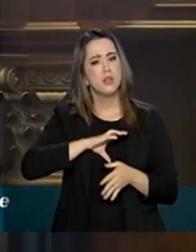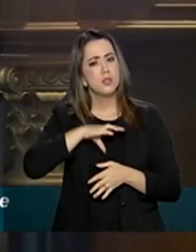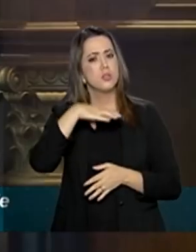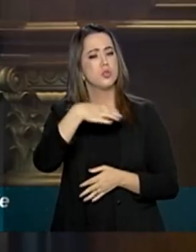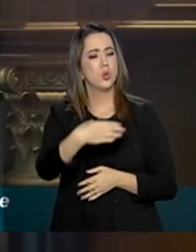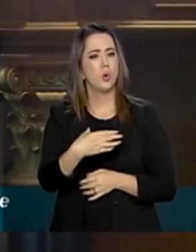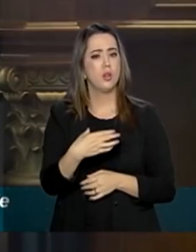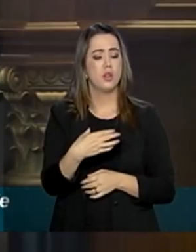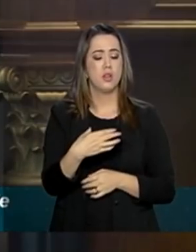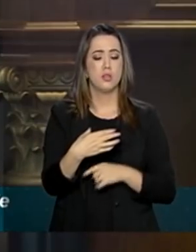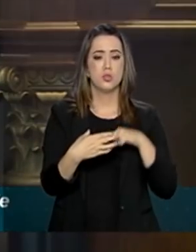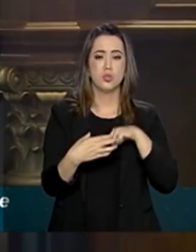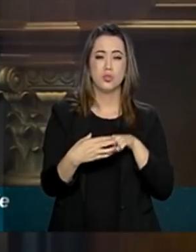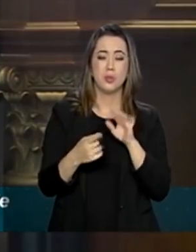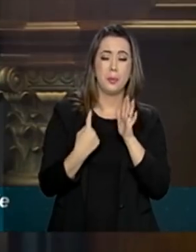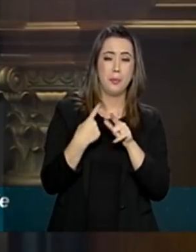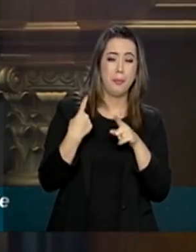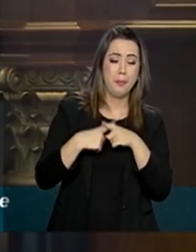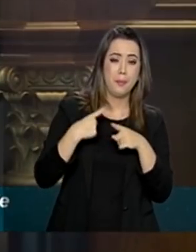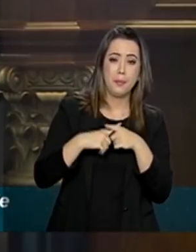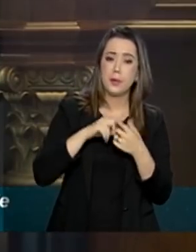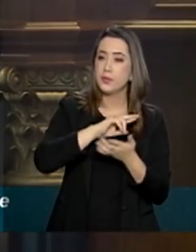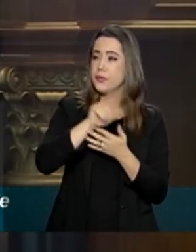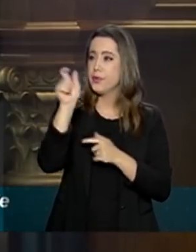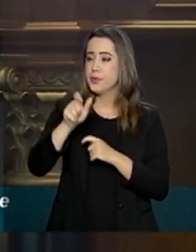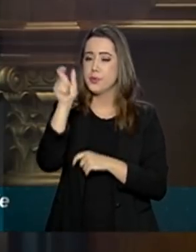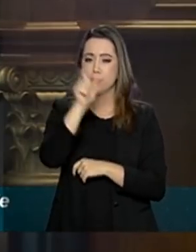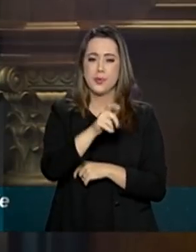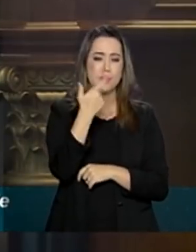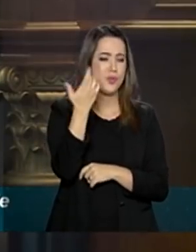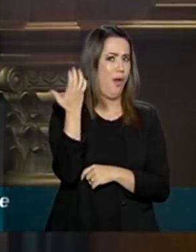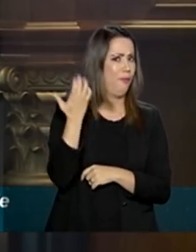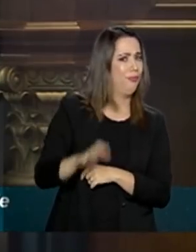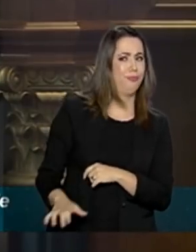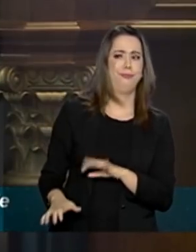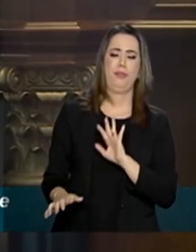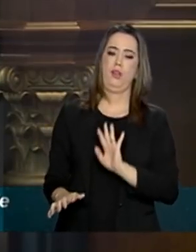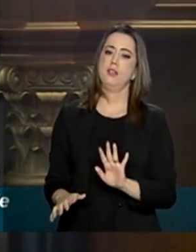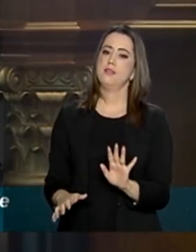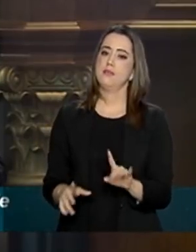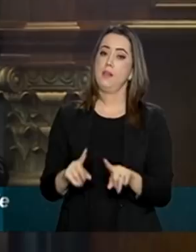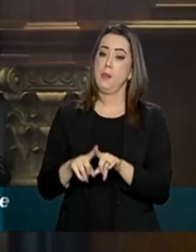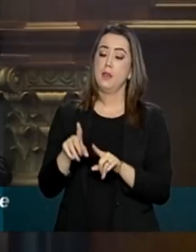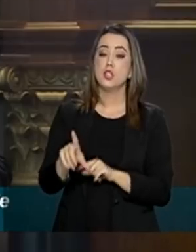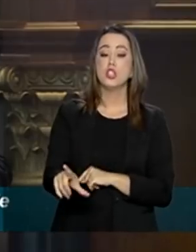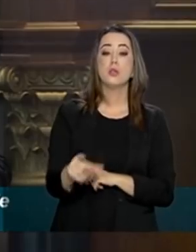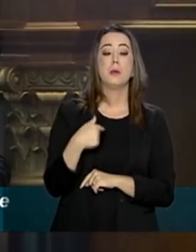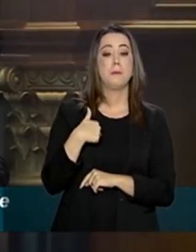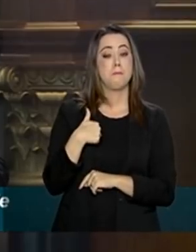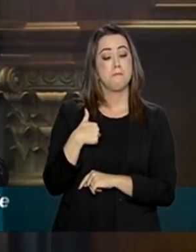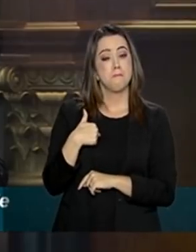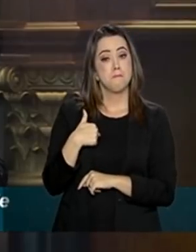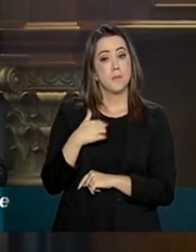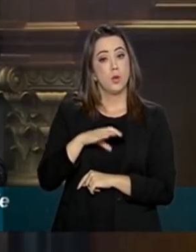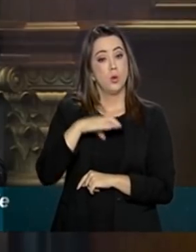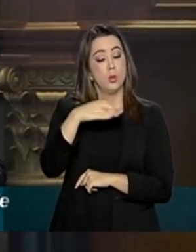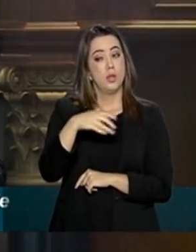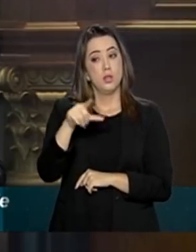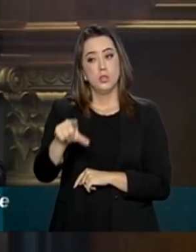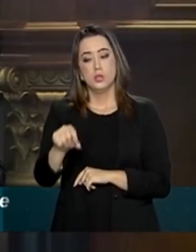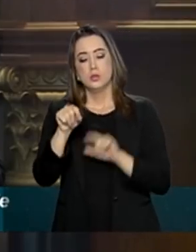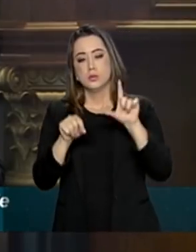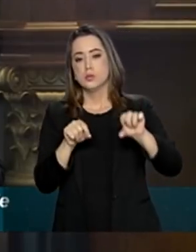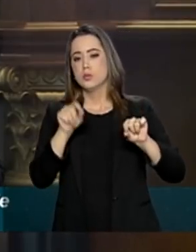no meu lugar muitos já teriam desistido, de escolher pessoas